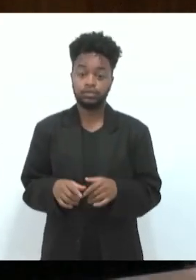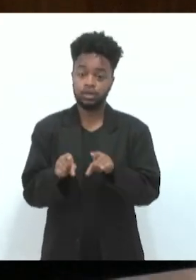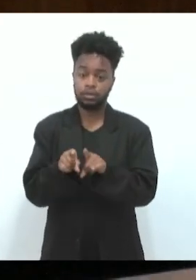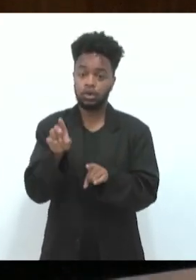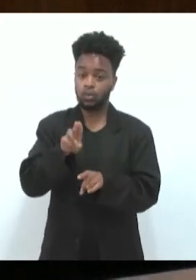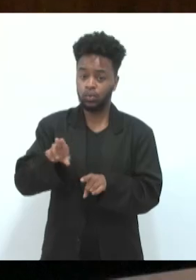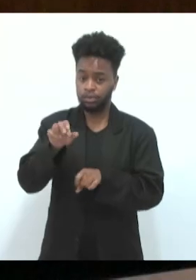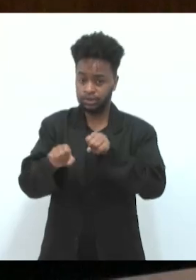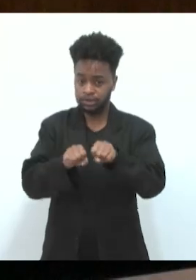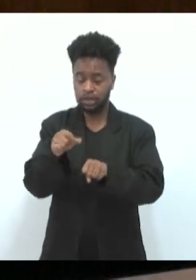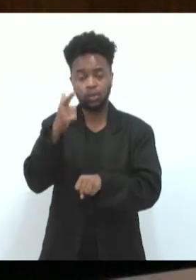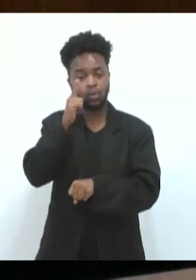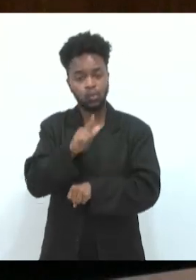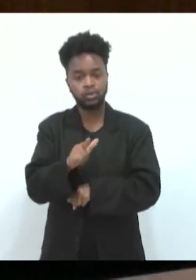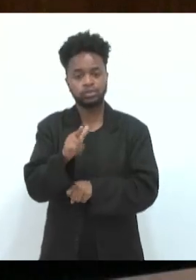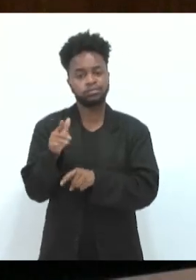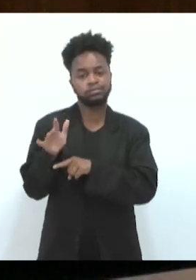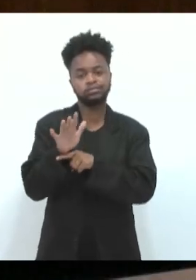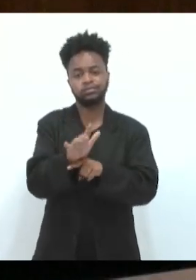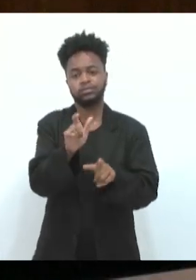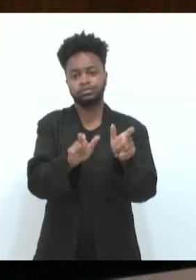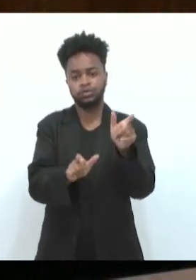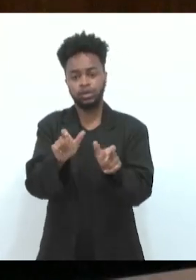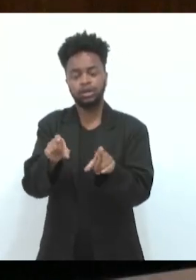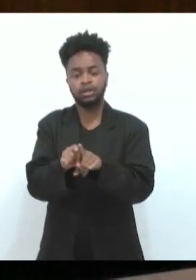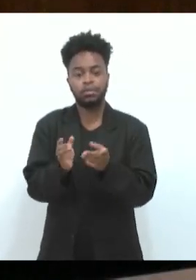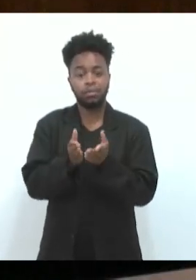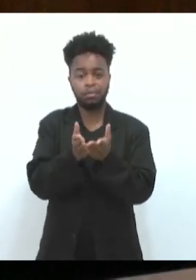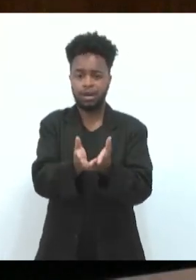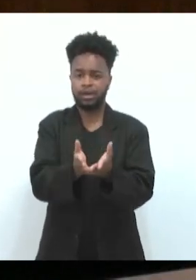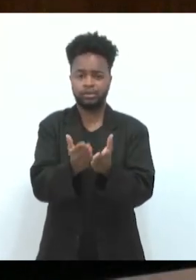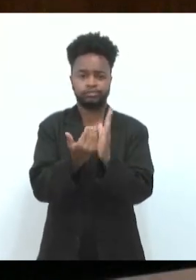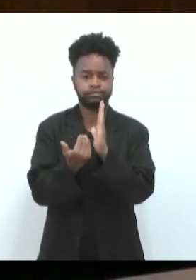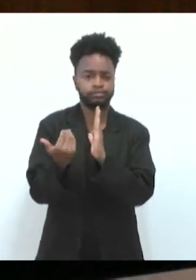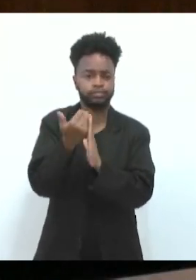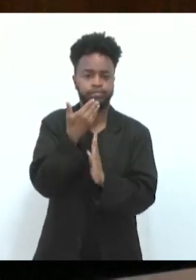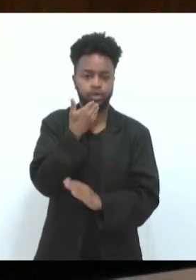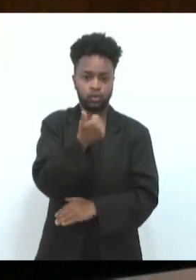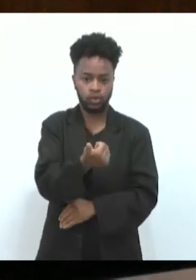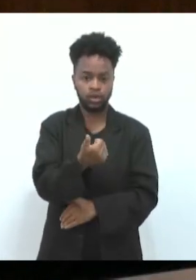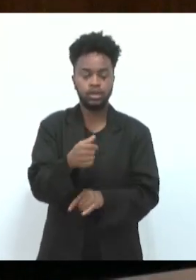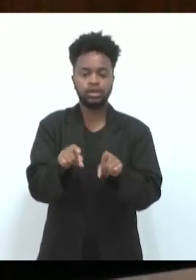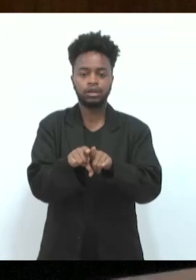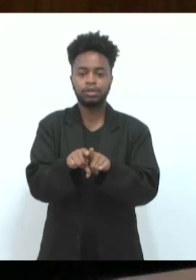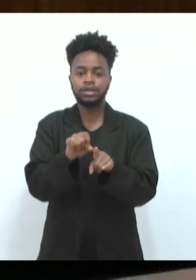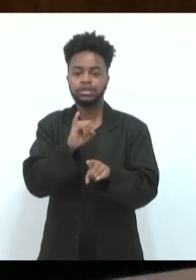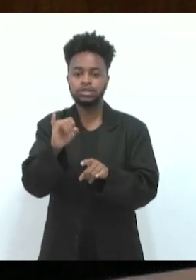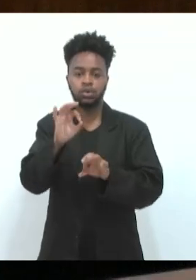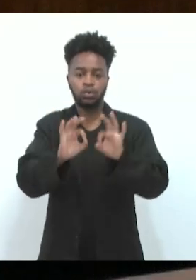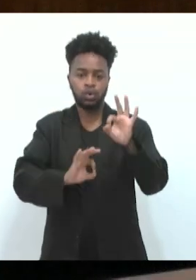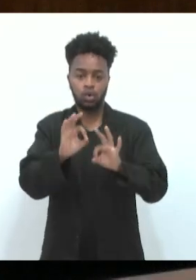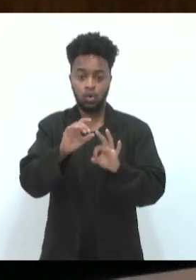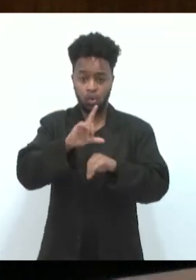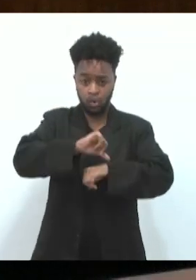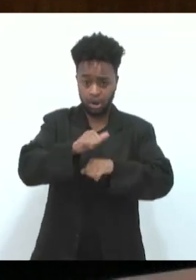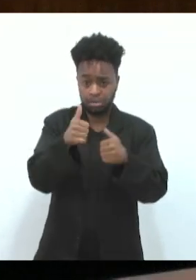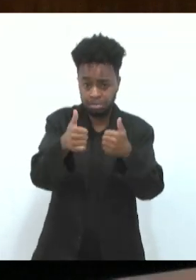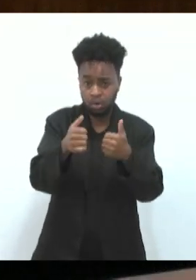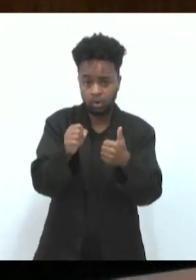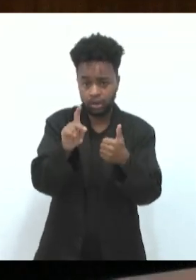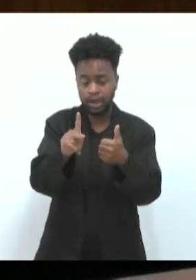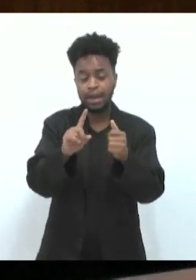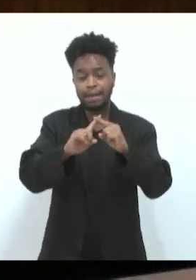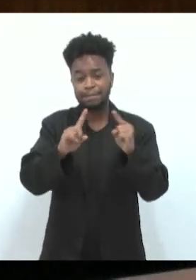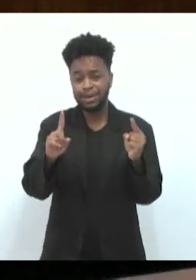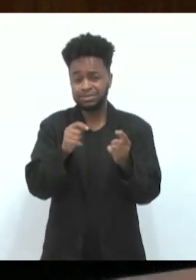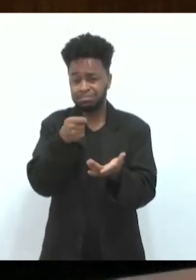bicicleta vai melhorar para esse trabalhador, e nas barcas nem se fala. Regular os horários, sou de acordo, mas pagar